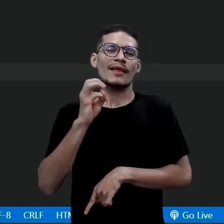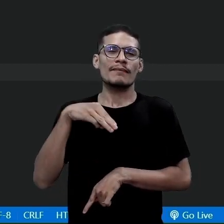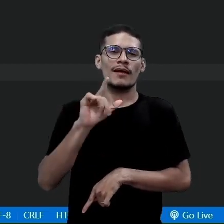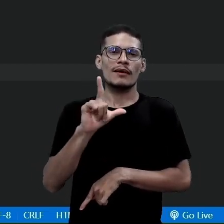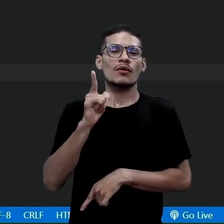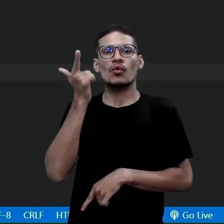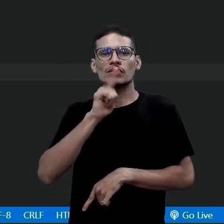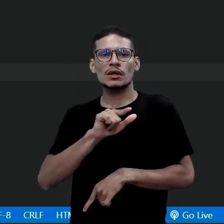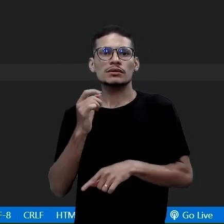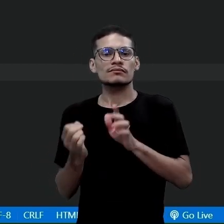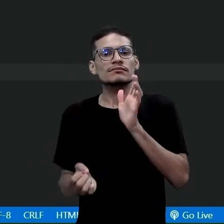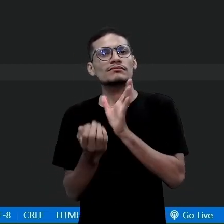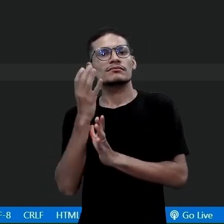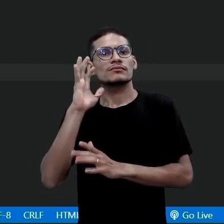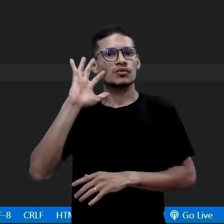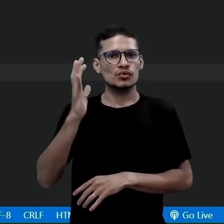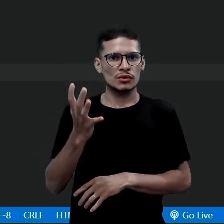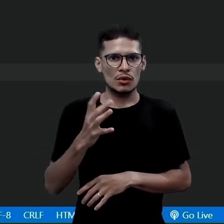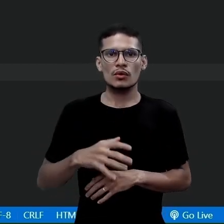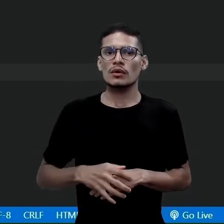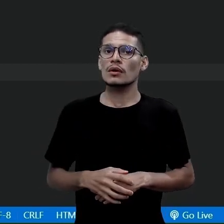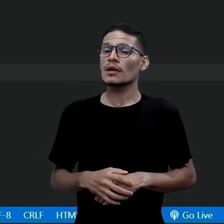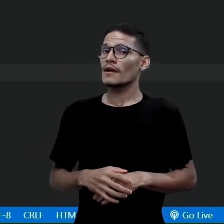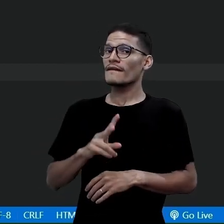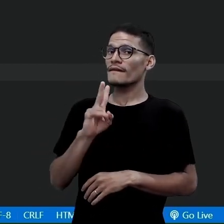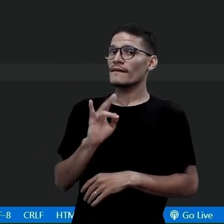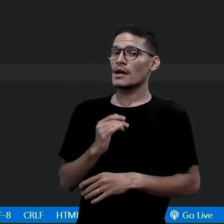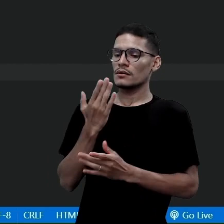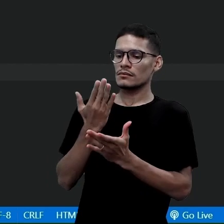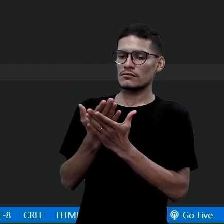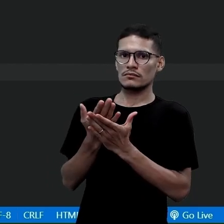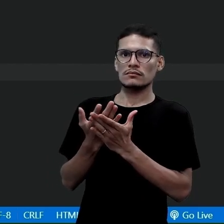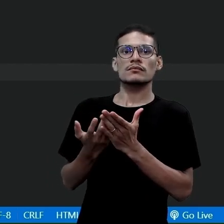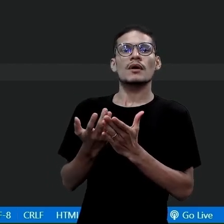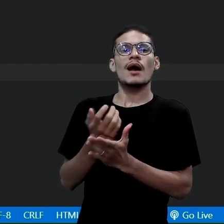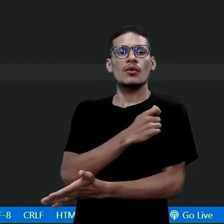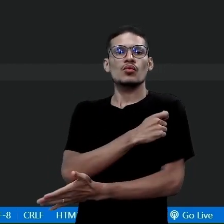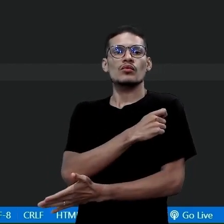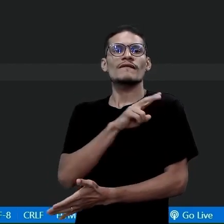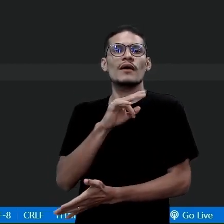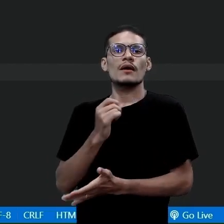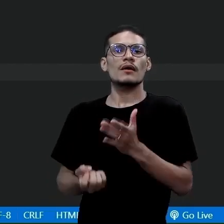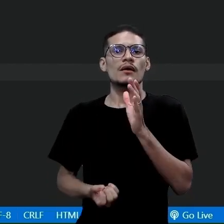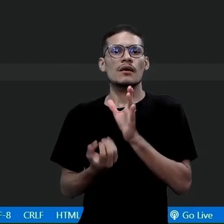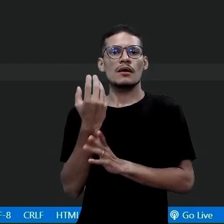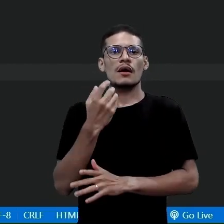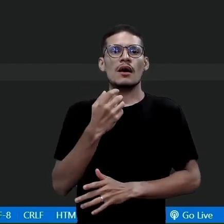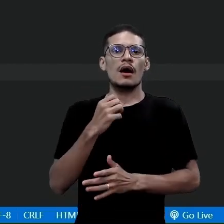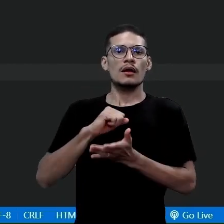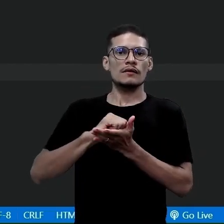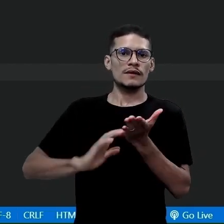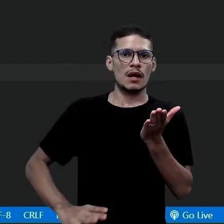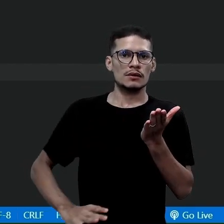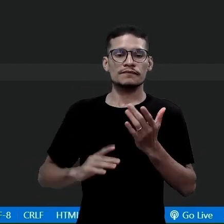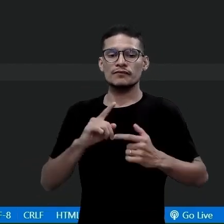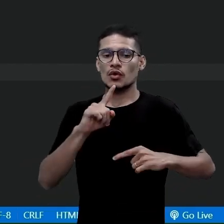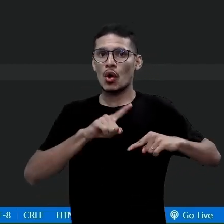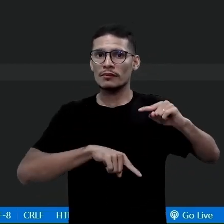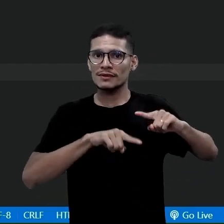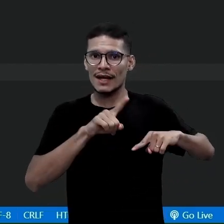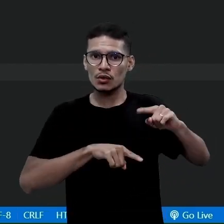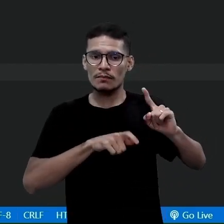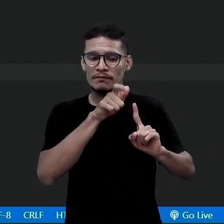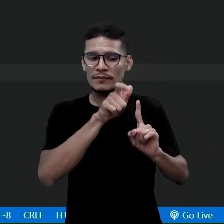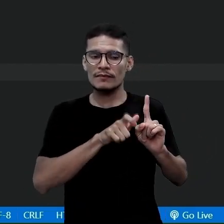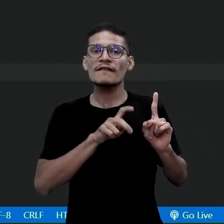solução. Instruções para o desenvolvimento da atividade. O objeto personagem deverá possuir os seguintes